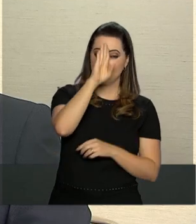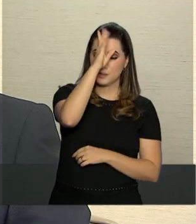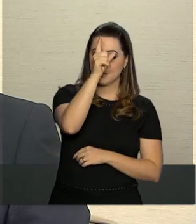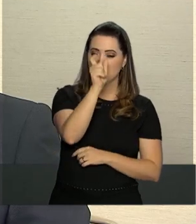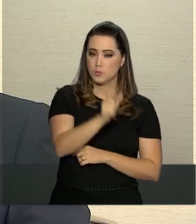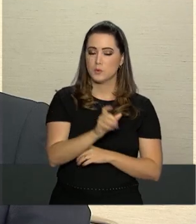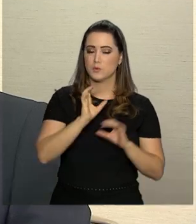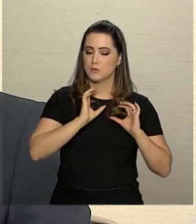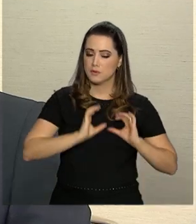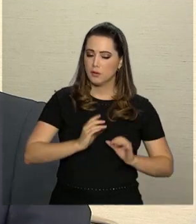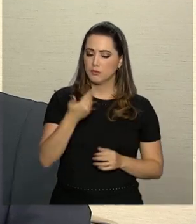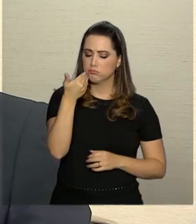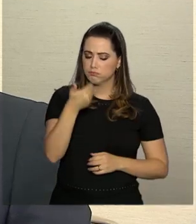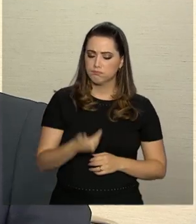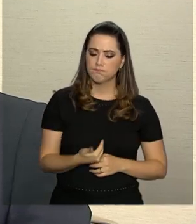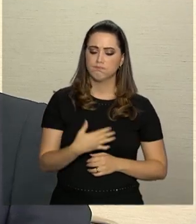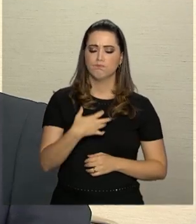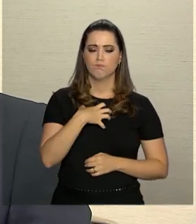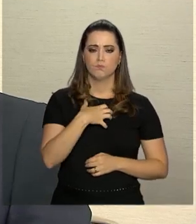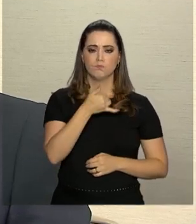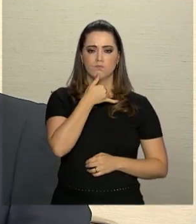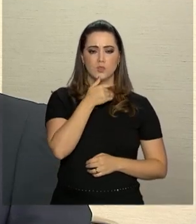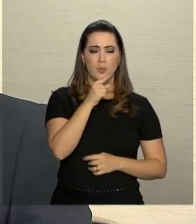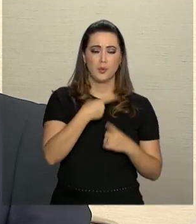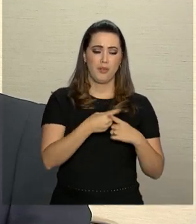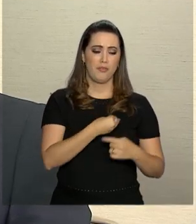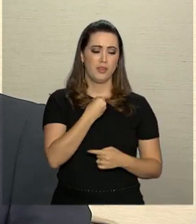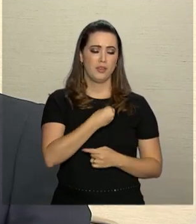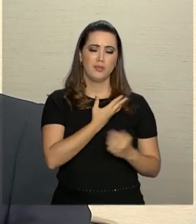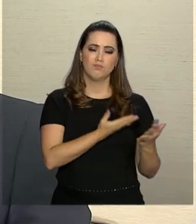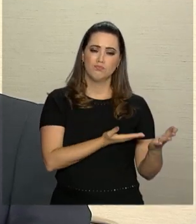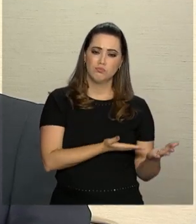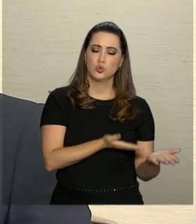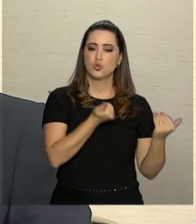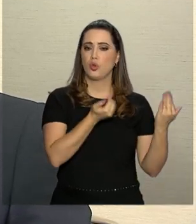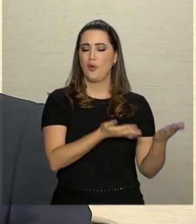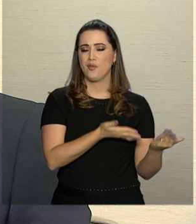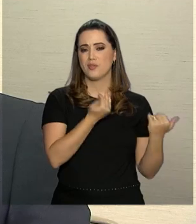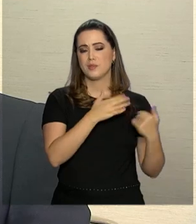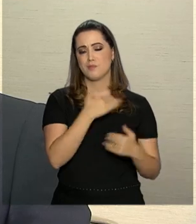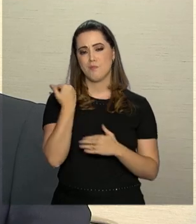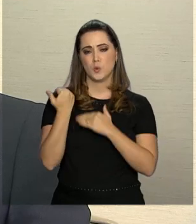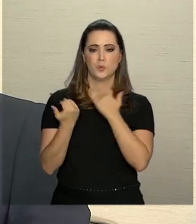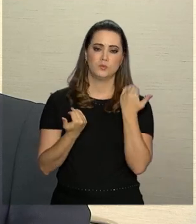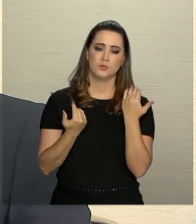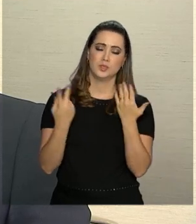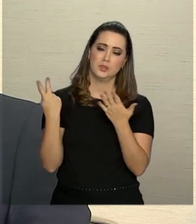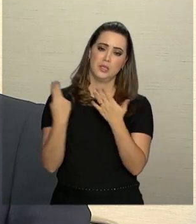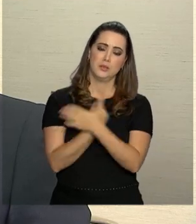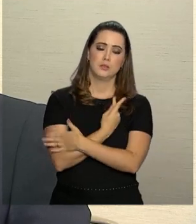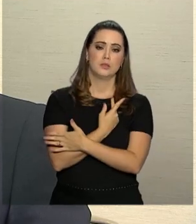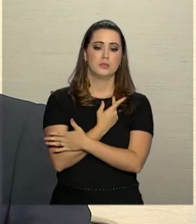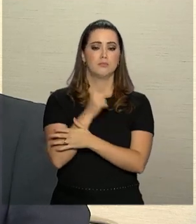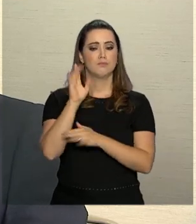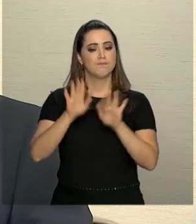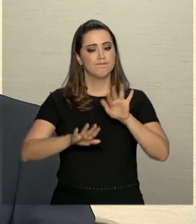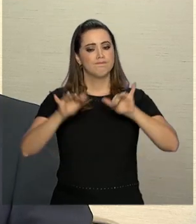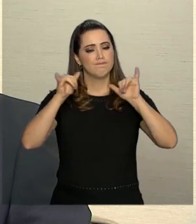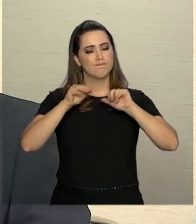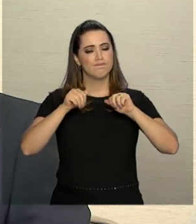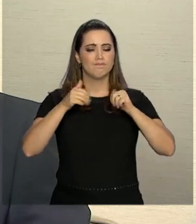cidadão, porque são vidas jovens que foram perdidas, são aquelas fatalidades que infelizmente